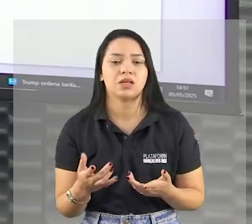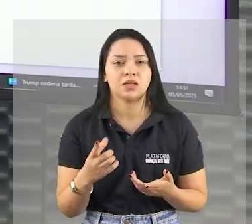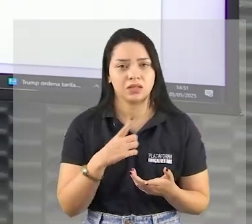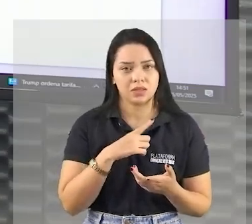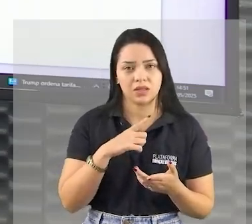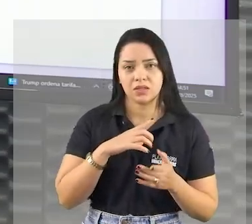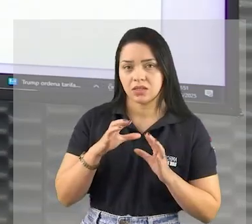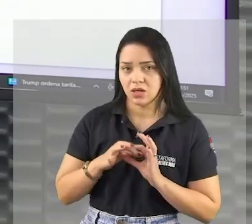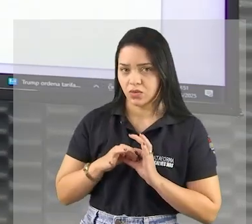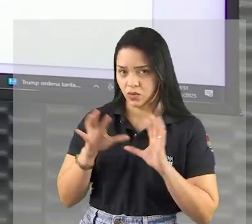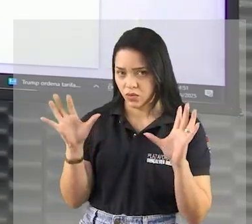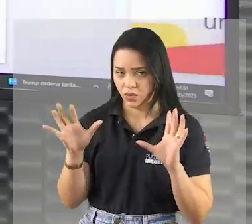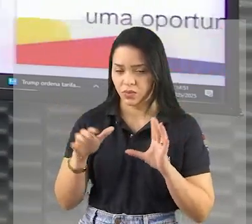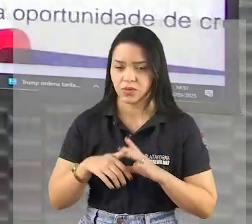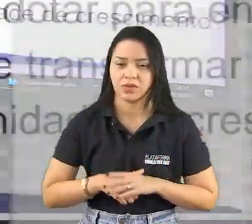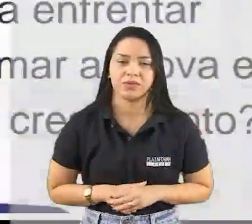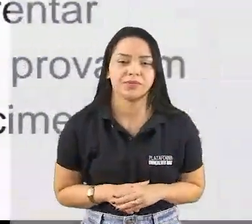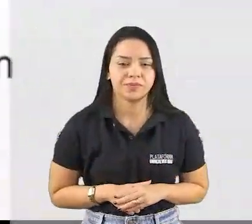essa autonomia,